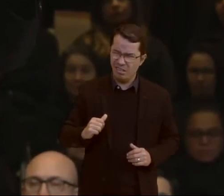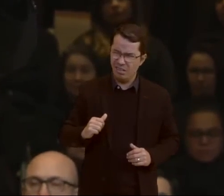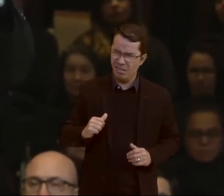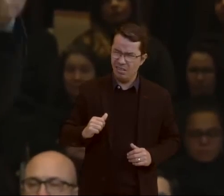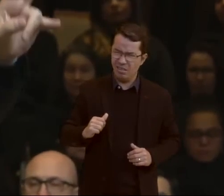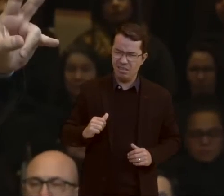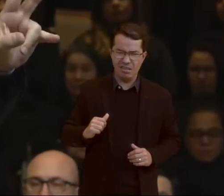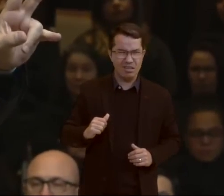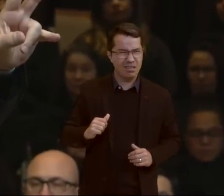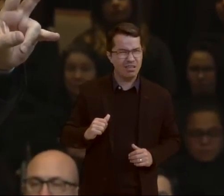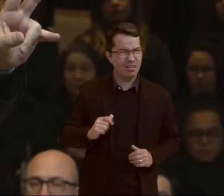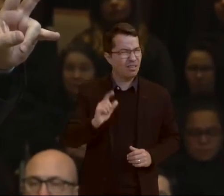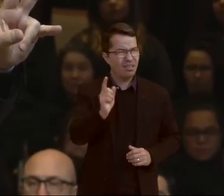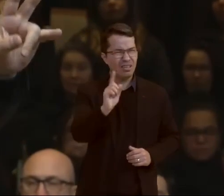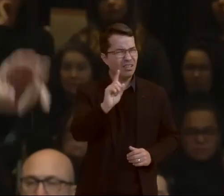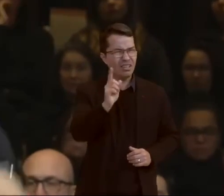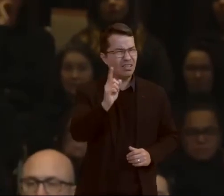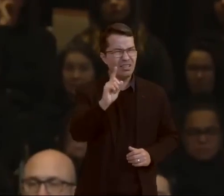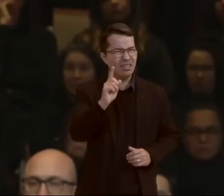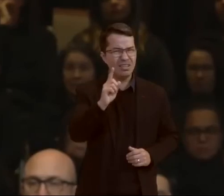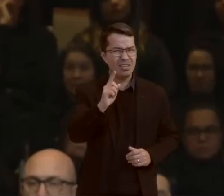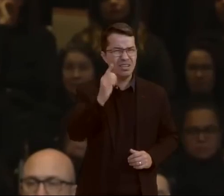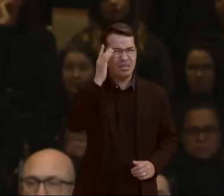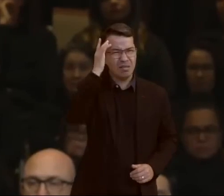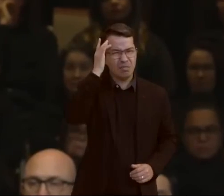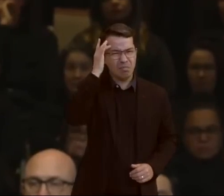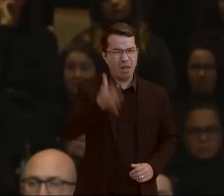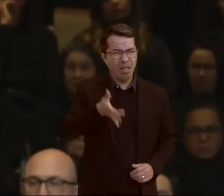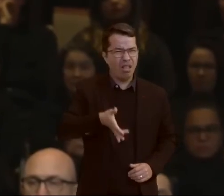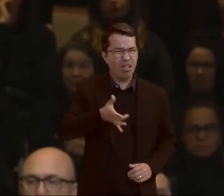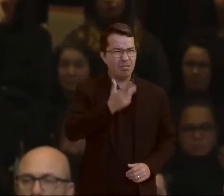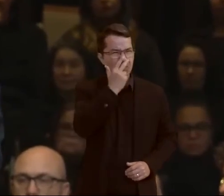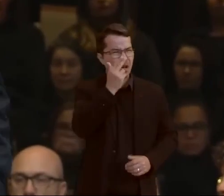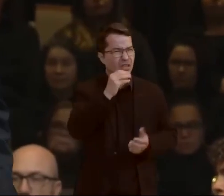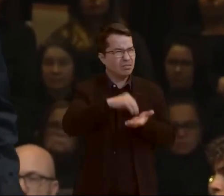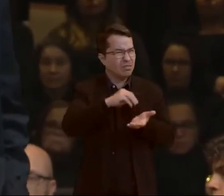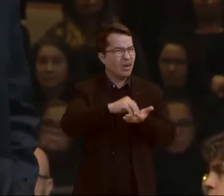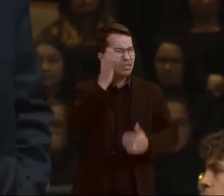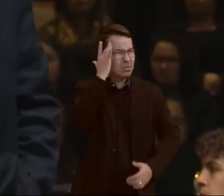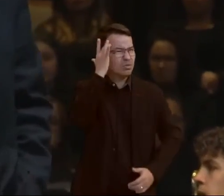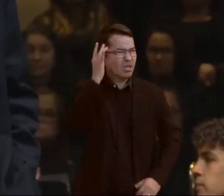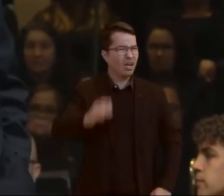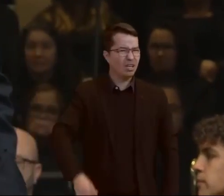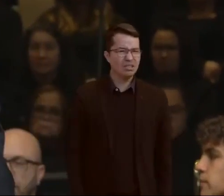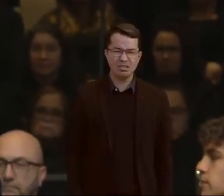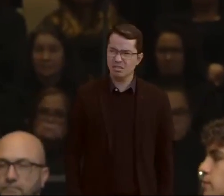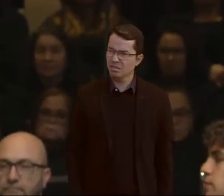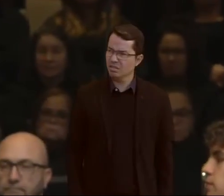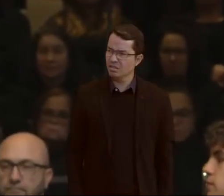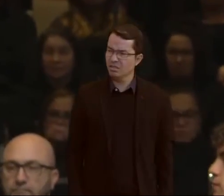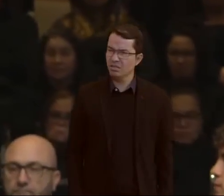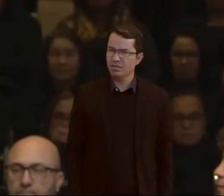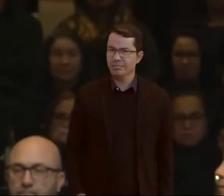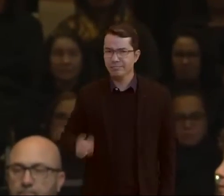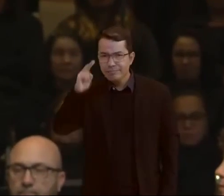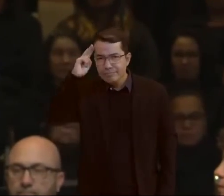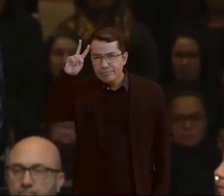sinais puros de imaturidade. Quando eu era garoto, tinha uns 6 anos